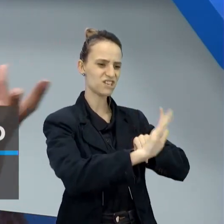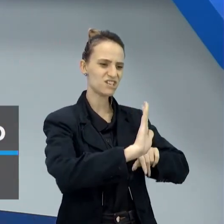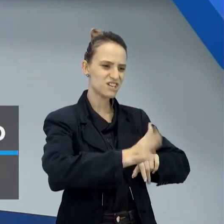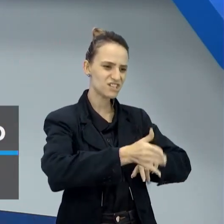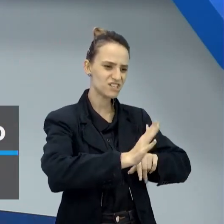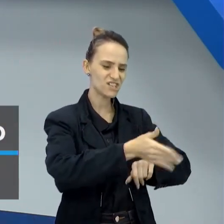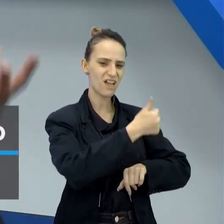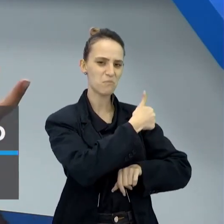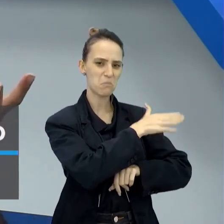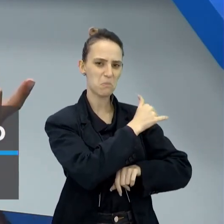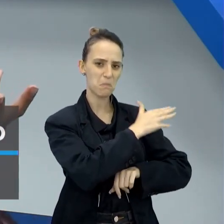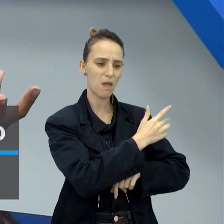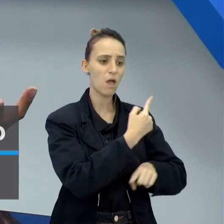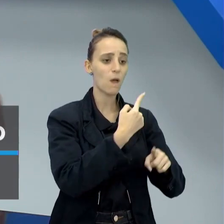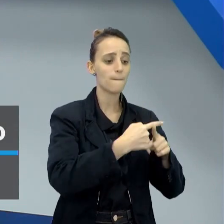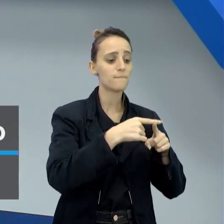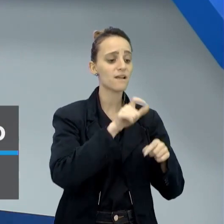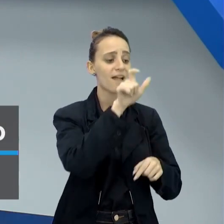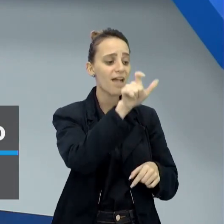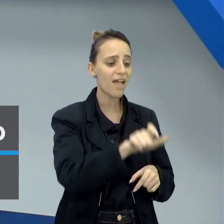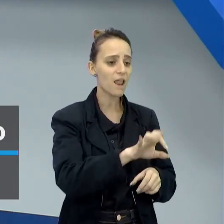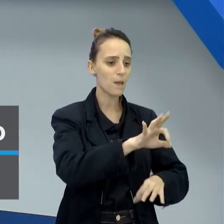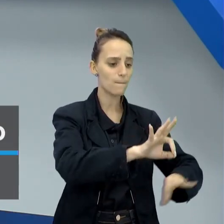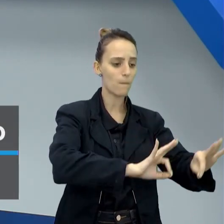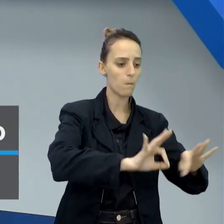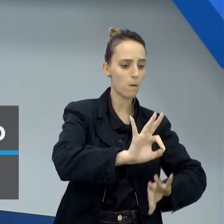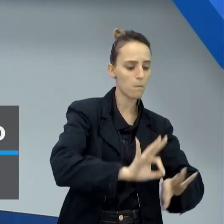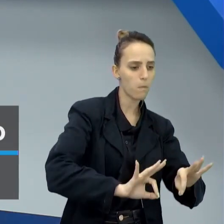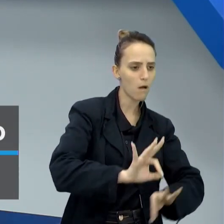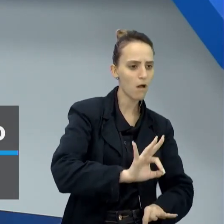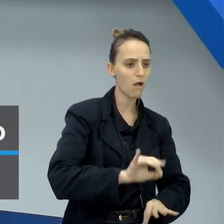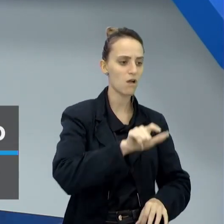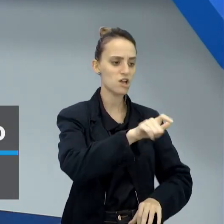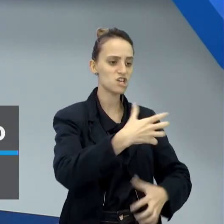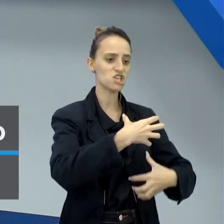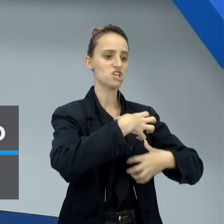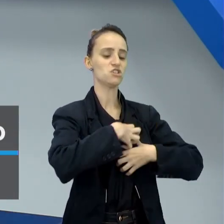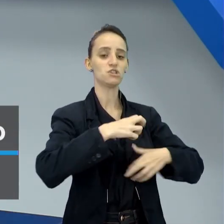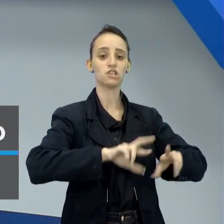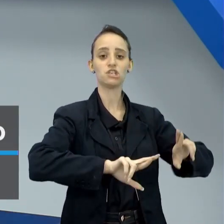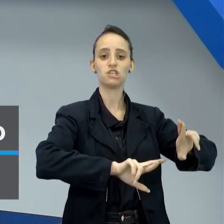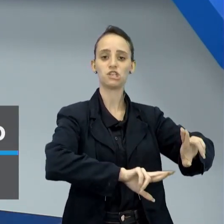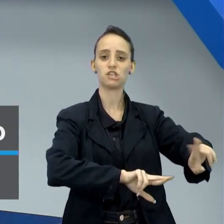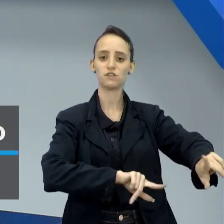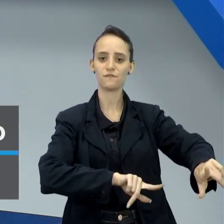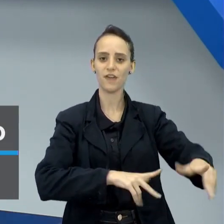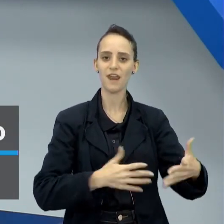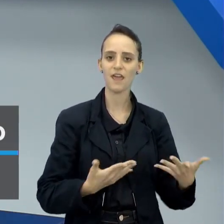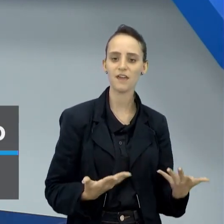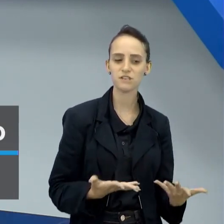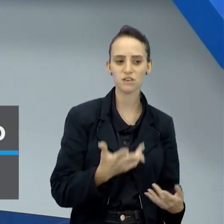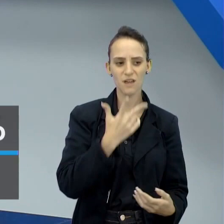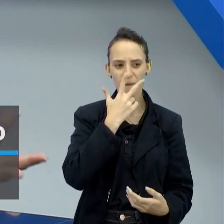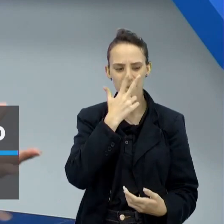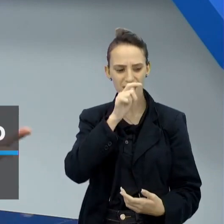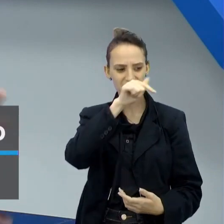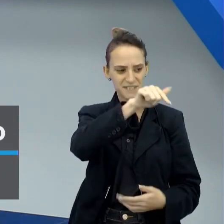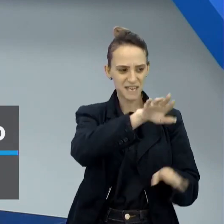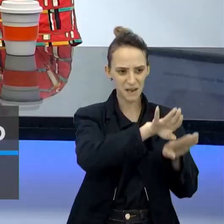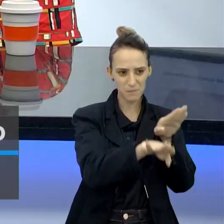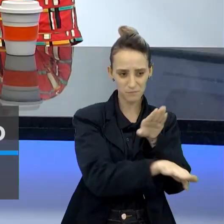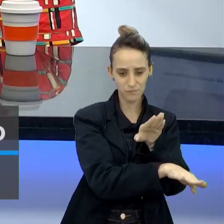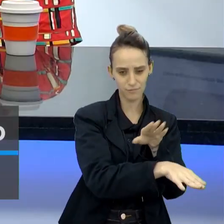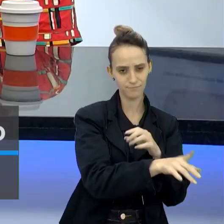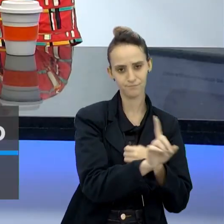seus valores, da sua forma de organização, do seu grupo social, considerar esse que é diferente inferior ou